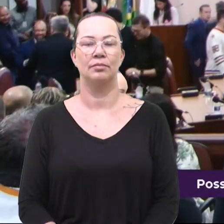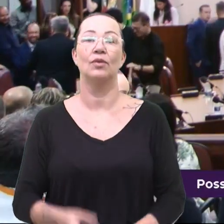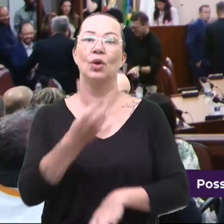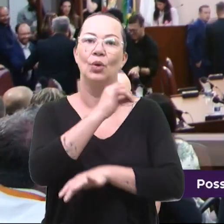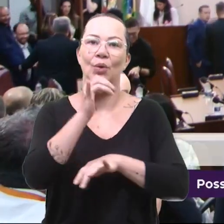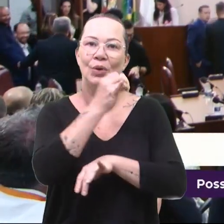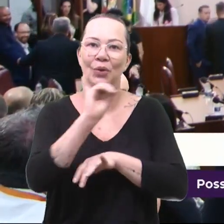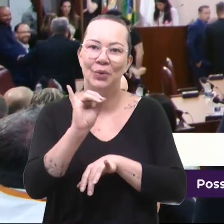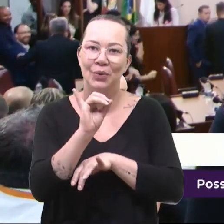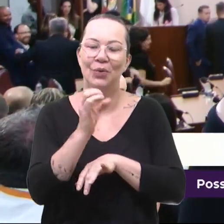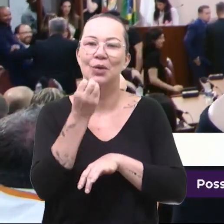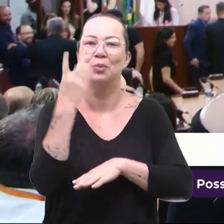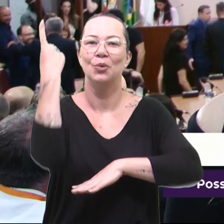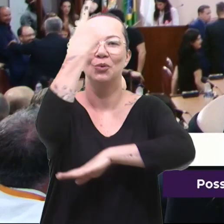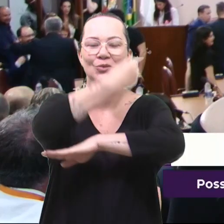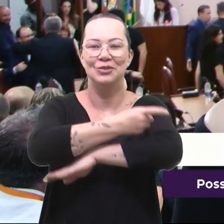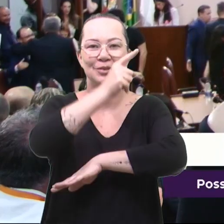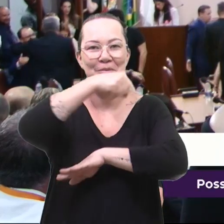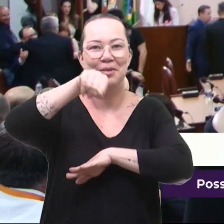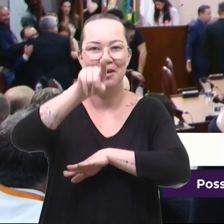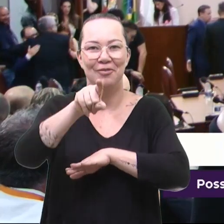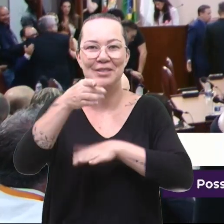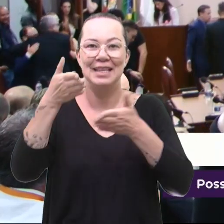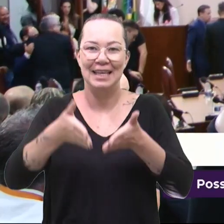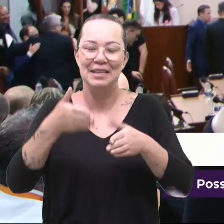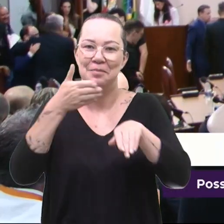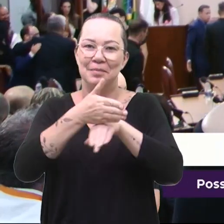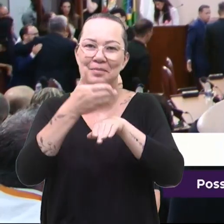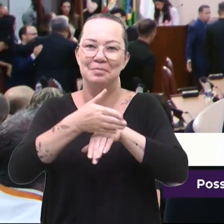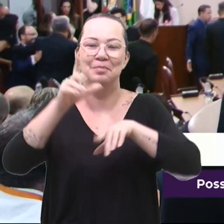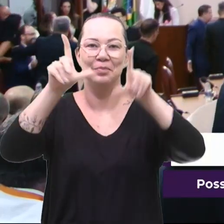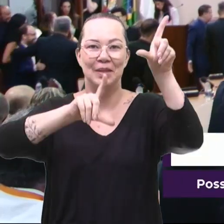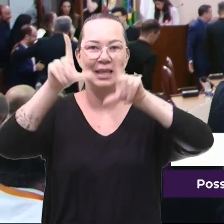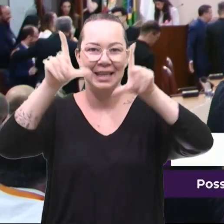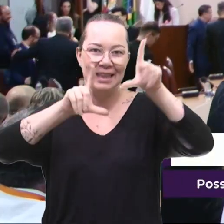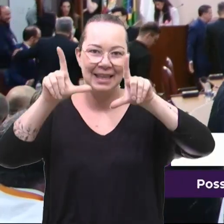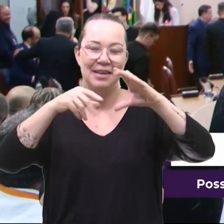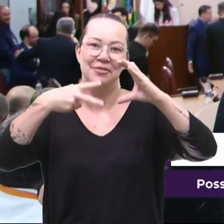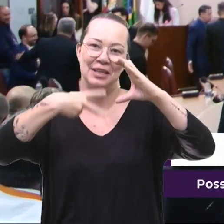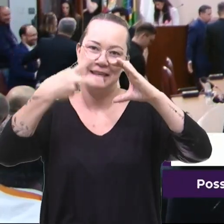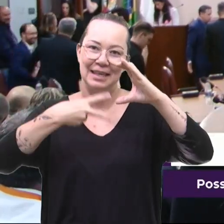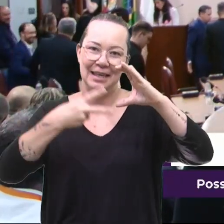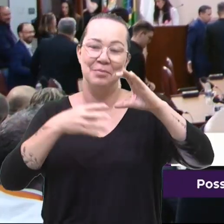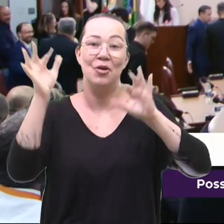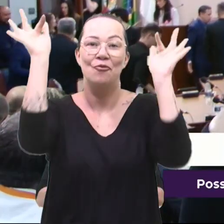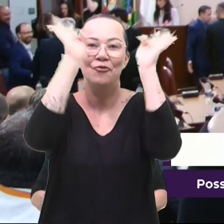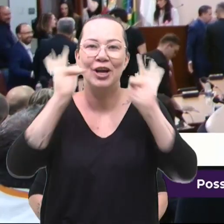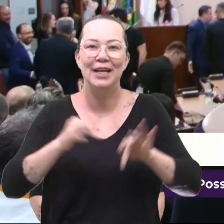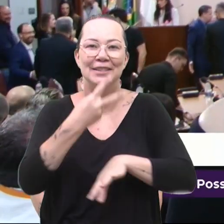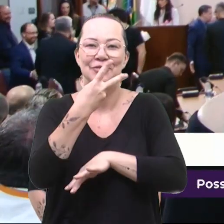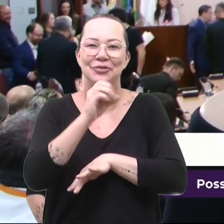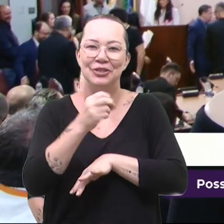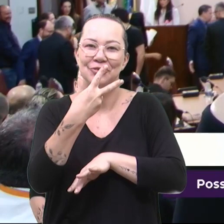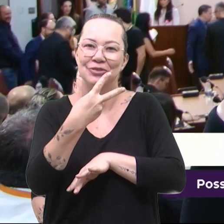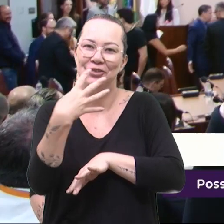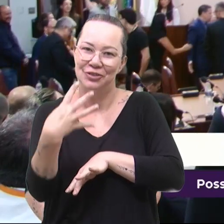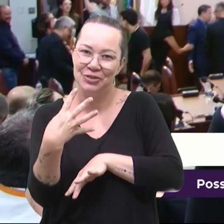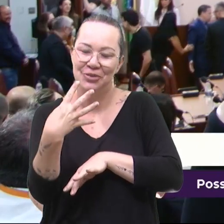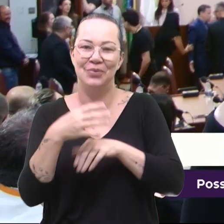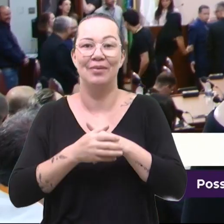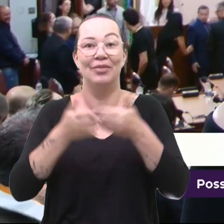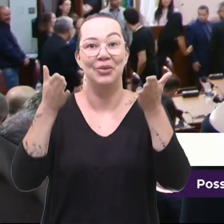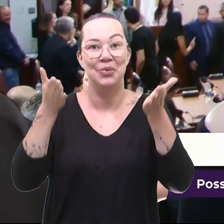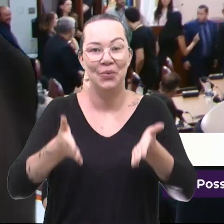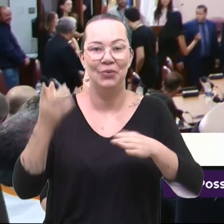Oi, oi, gente, muito bom dia para você que está conosco aqui na TV Câmara Caxias. Um feliz 2024.